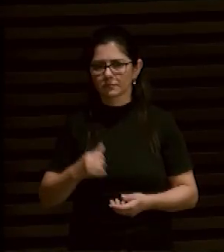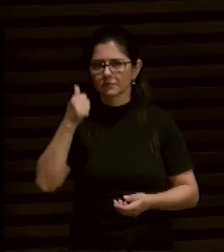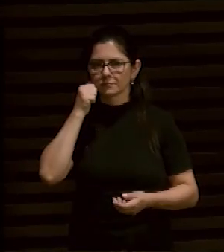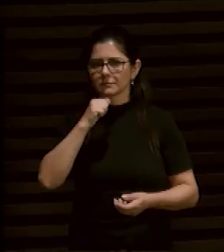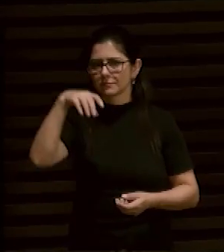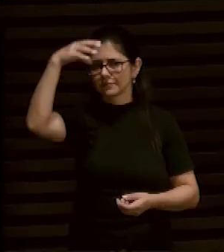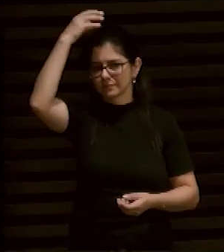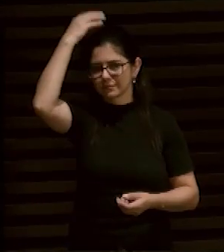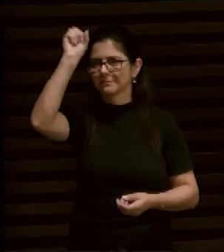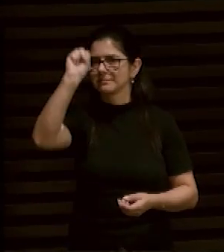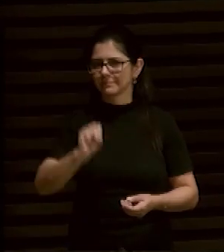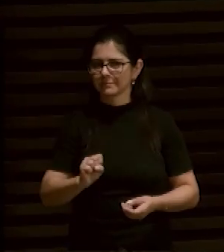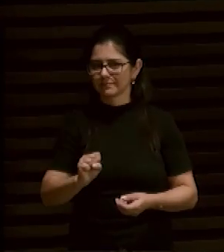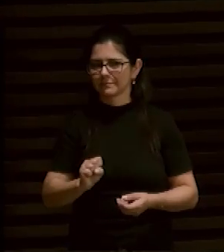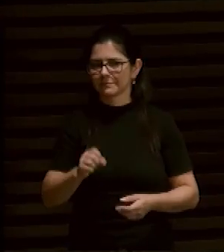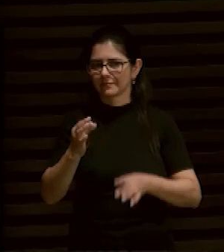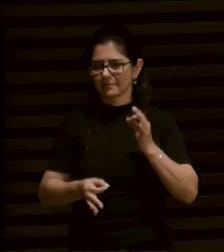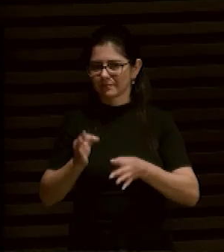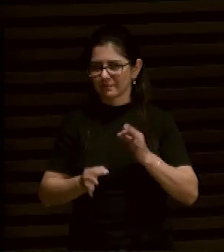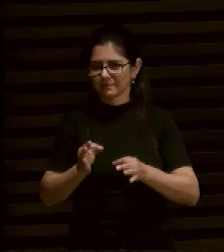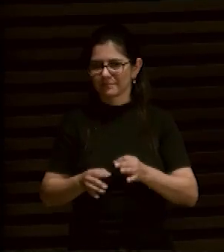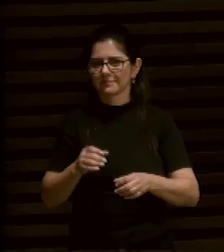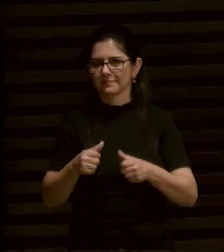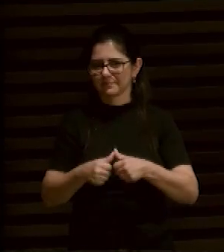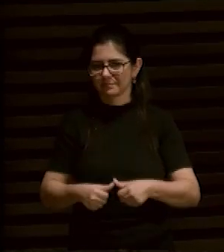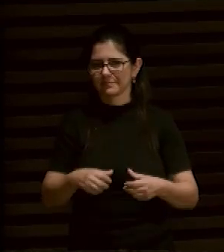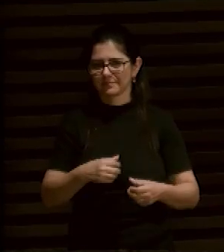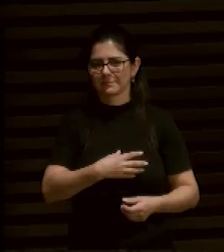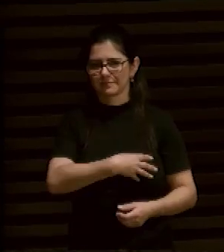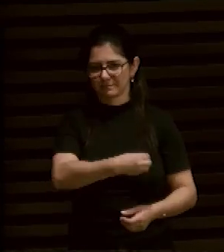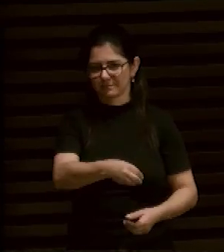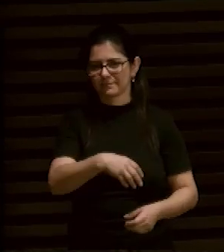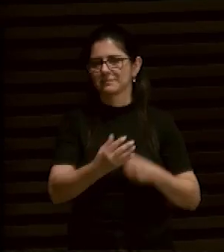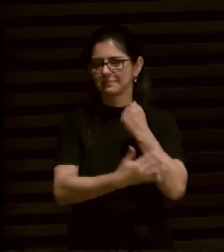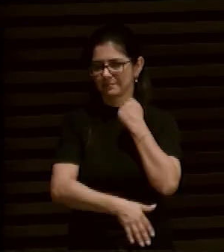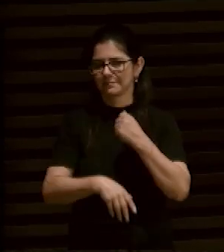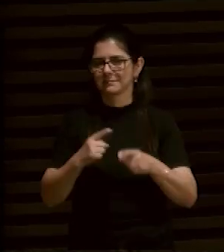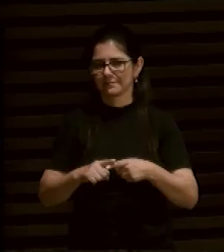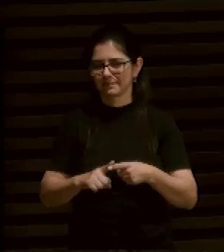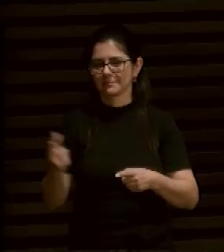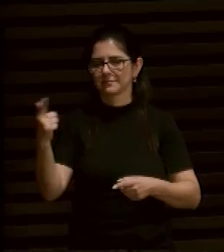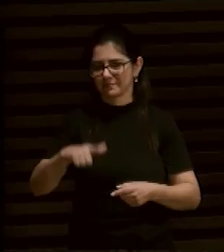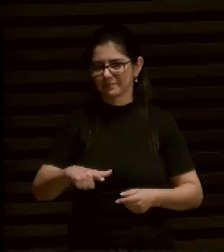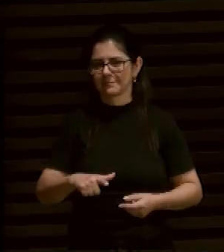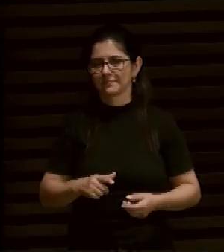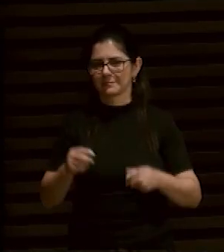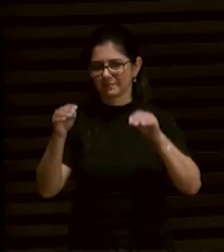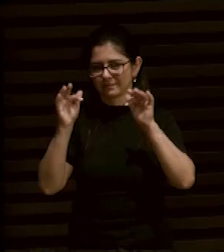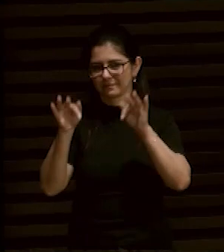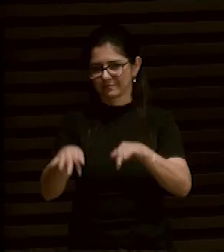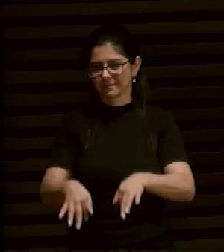essa geração e a condenará, porque veio dos confins da terra para ouvir a sabedoria de Salomão. E